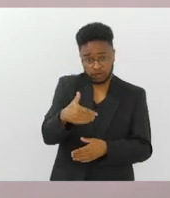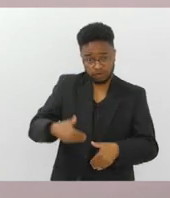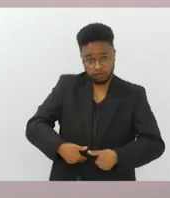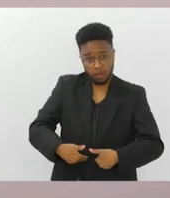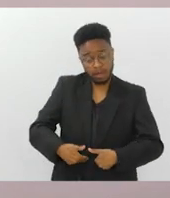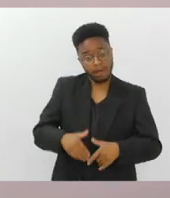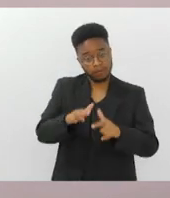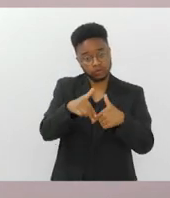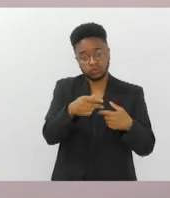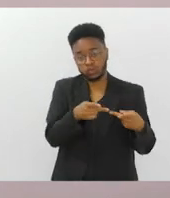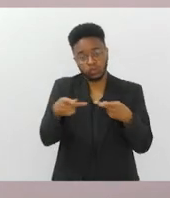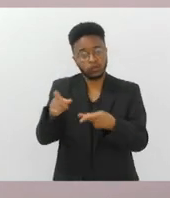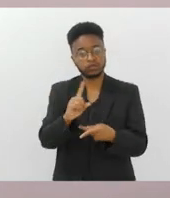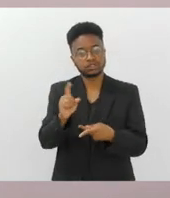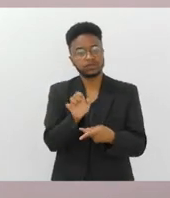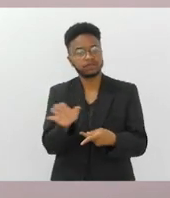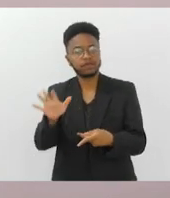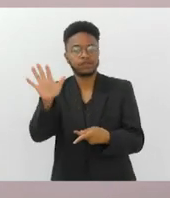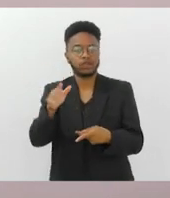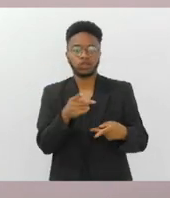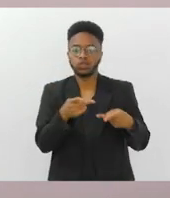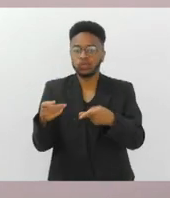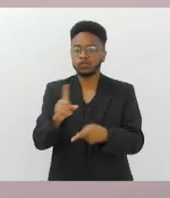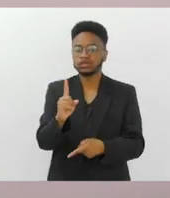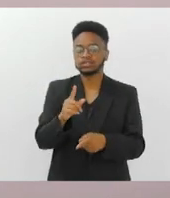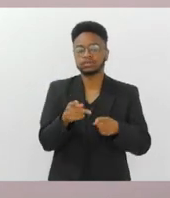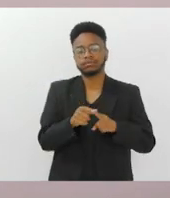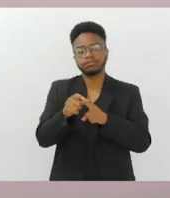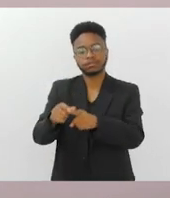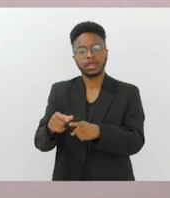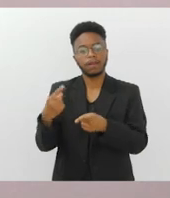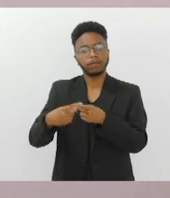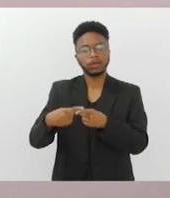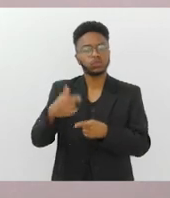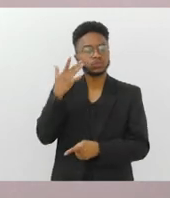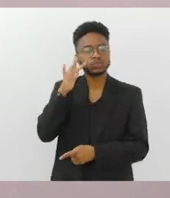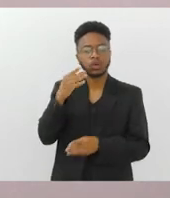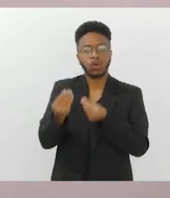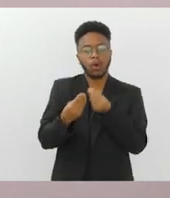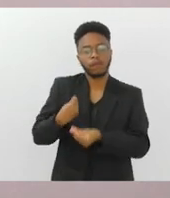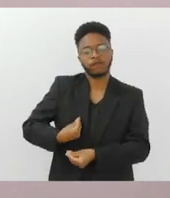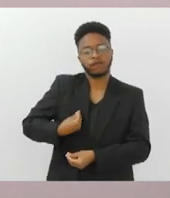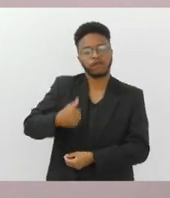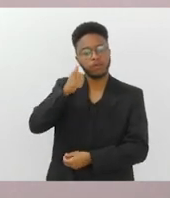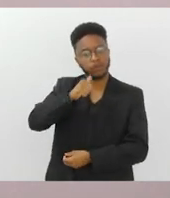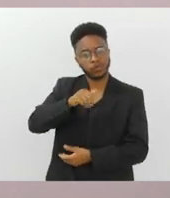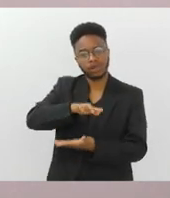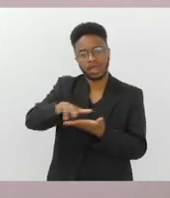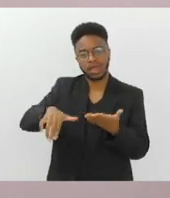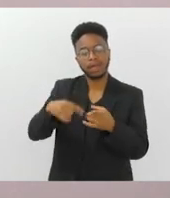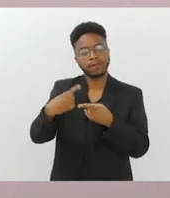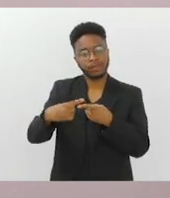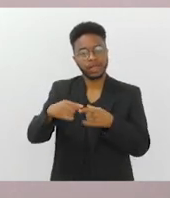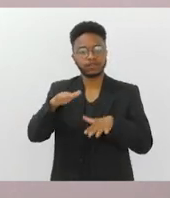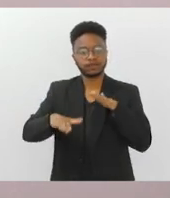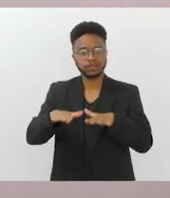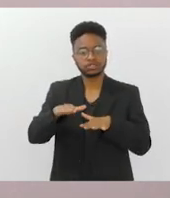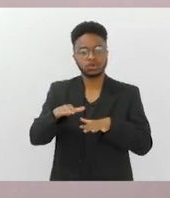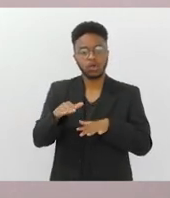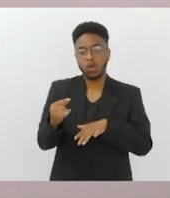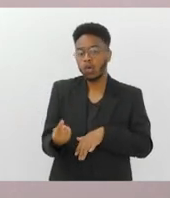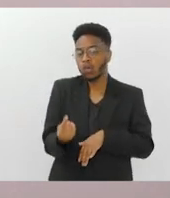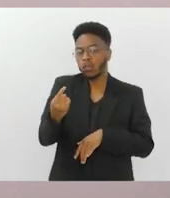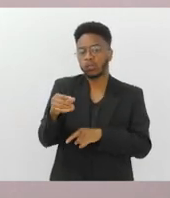está na periferia, que não vê ali a situação dessas mulheres, muitas vezes mães solo, que tem que cuidar dos